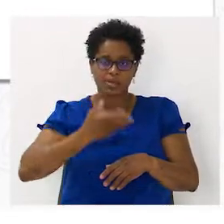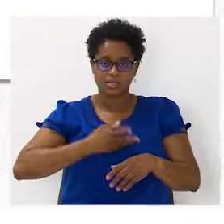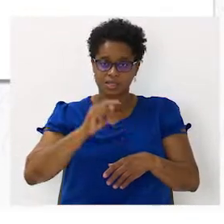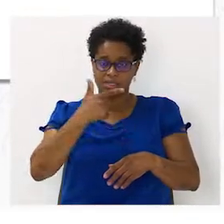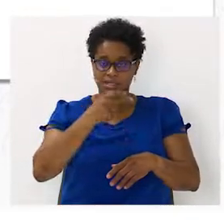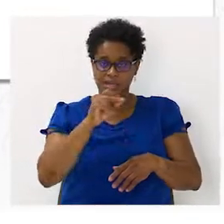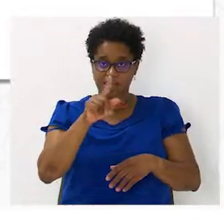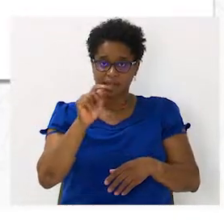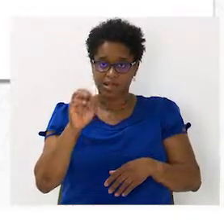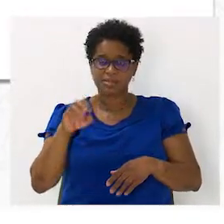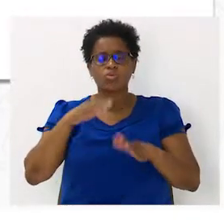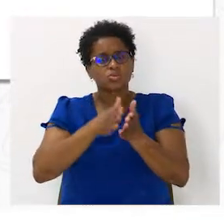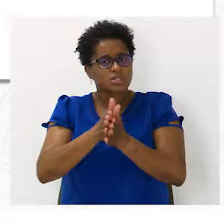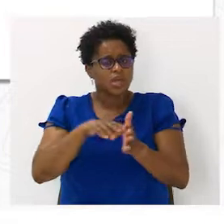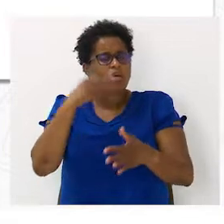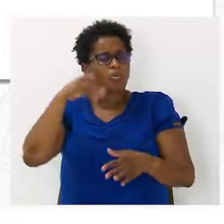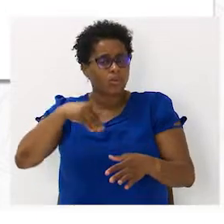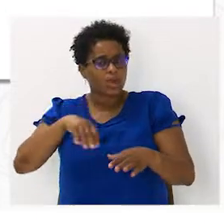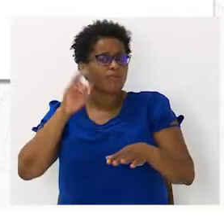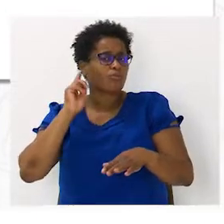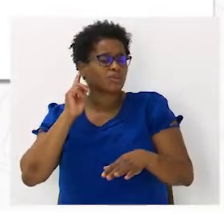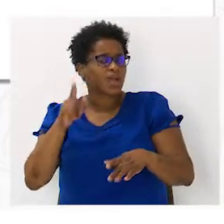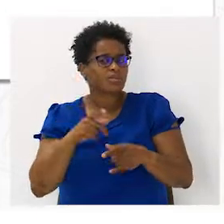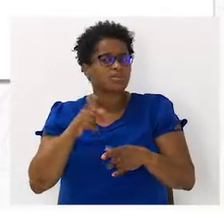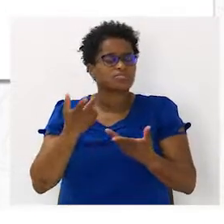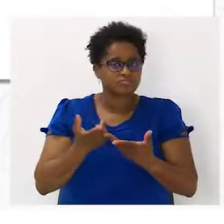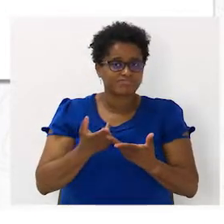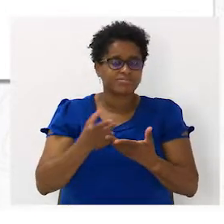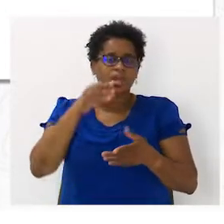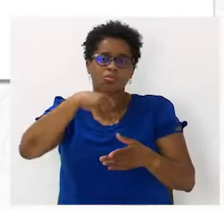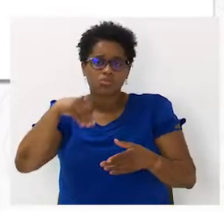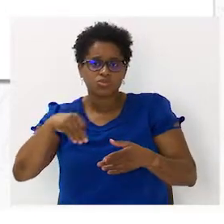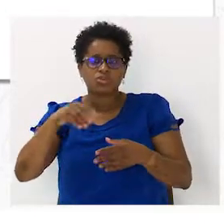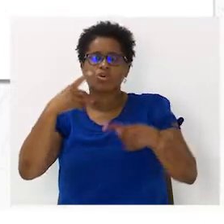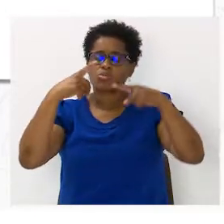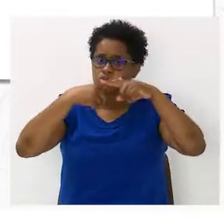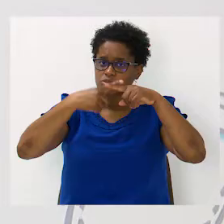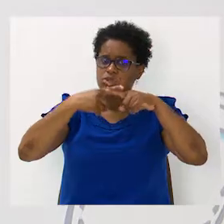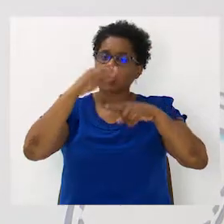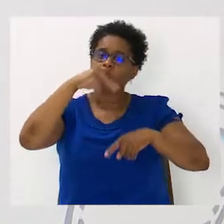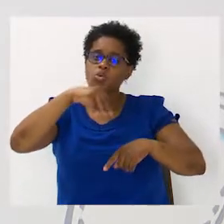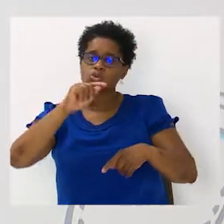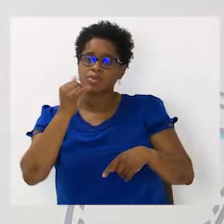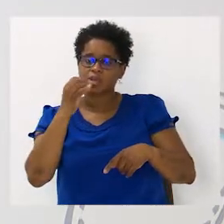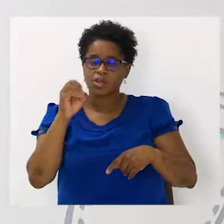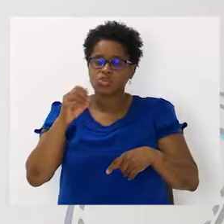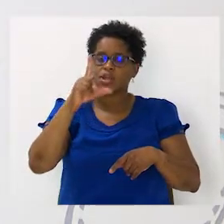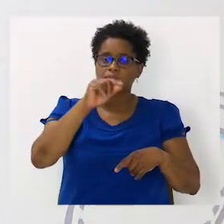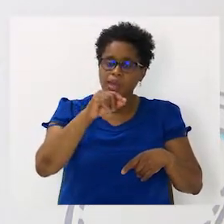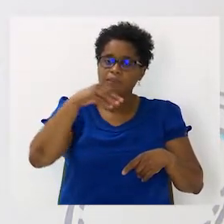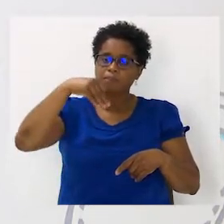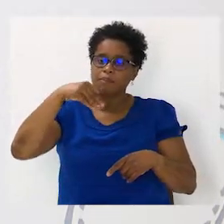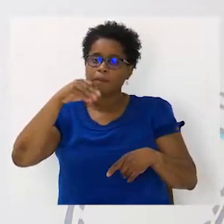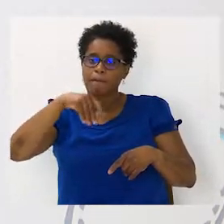propriedade fundamental da proporção. Multiplica-se os meios pelos extremos. Também é uma parte que